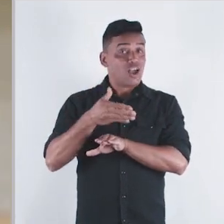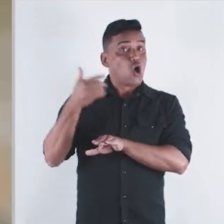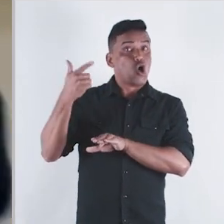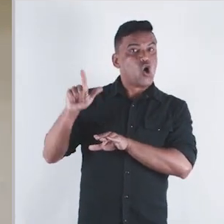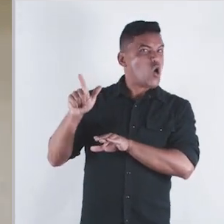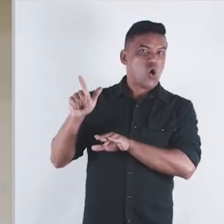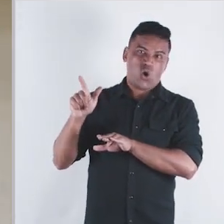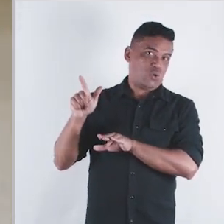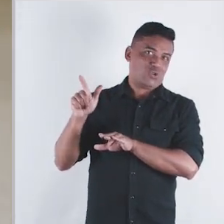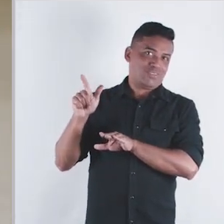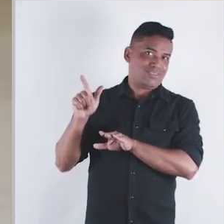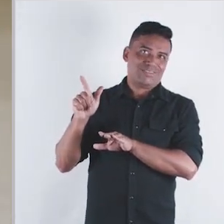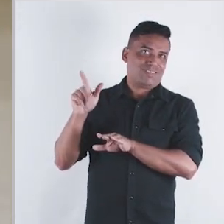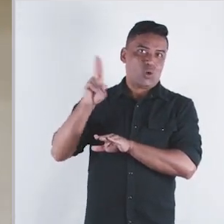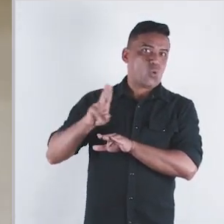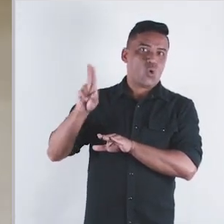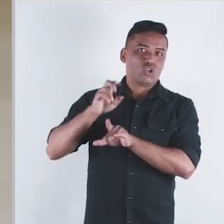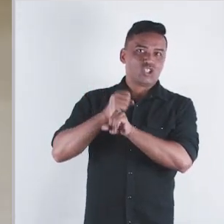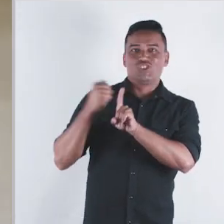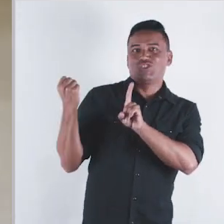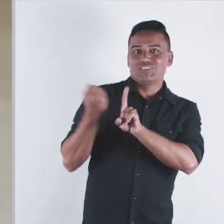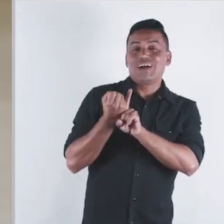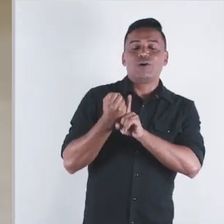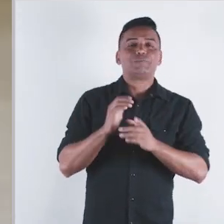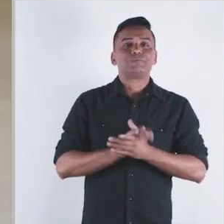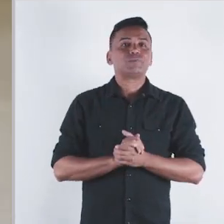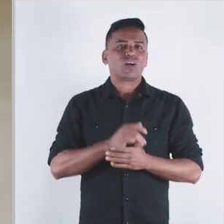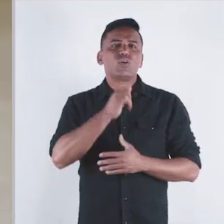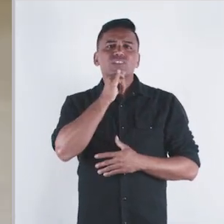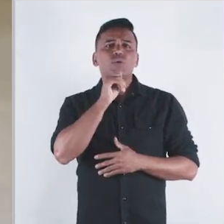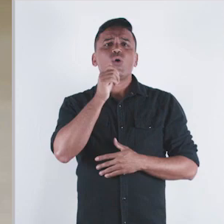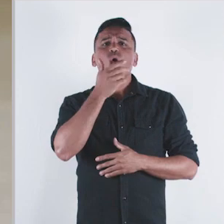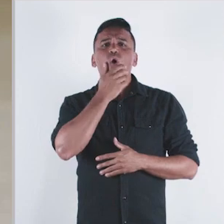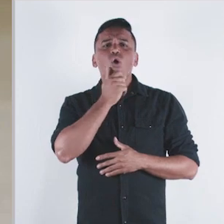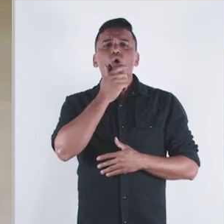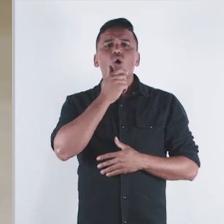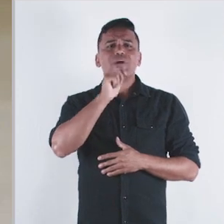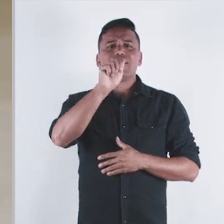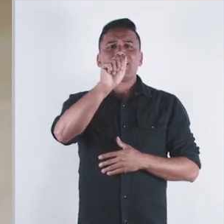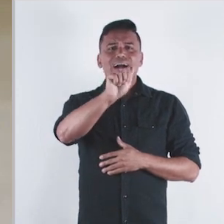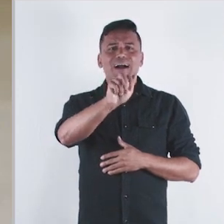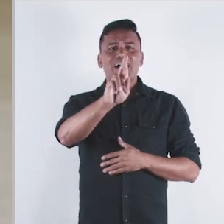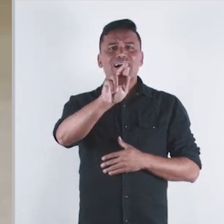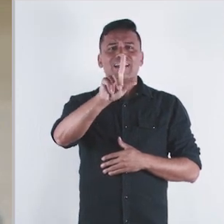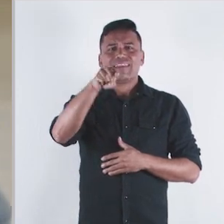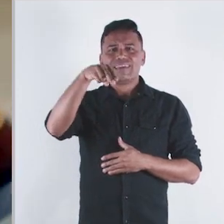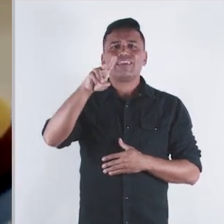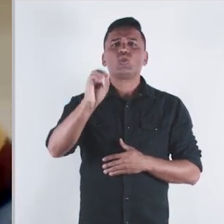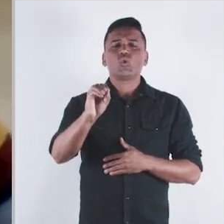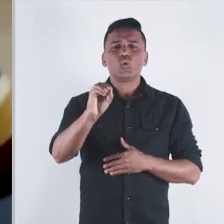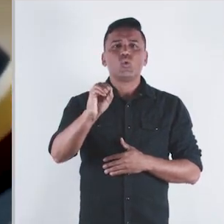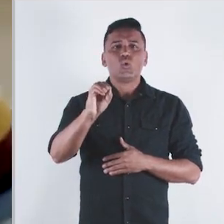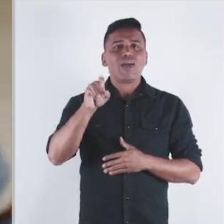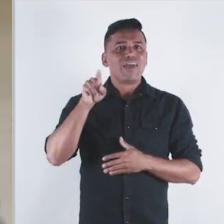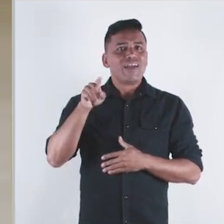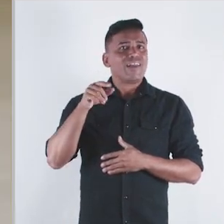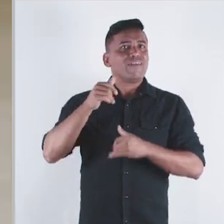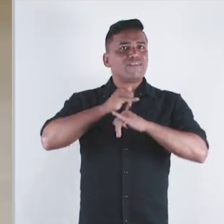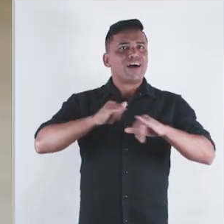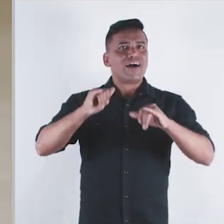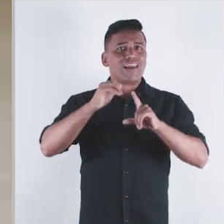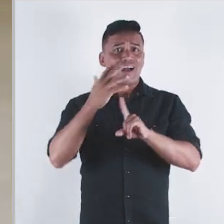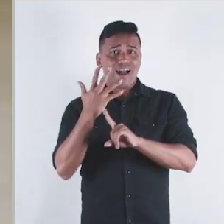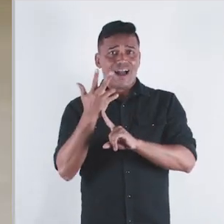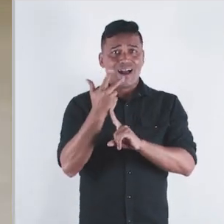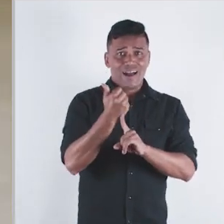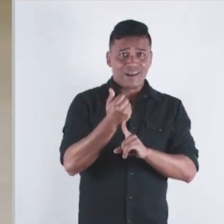funções. E aí tem uma coisa que o Arlindo Machado fala que eu acho fenomenal quando ele está falando de arte e tecnologia, né? Sim. Que ele diz, o que esses